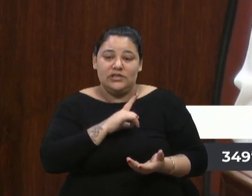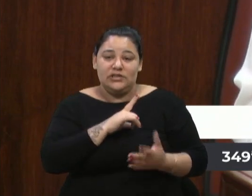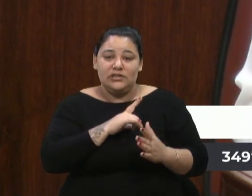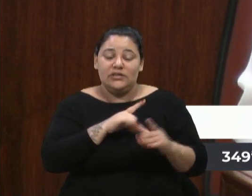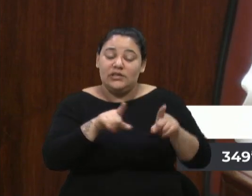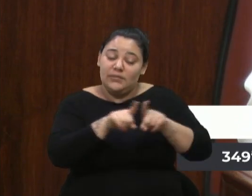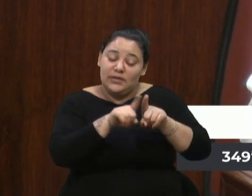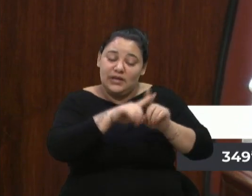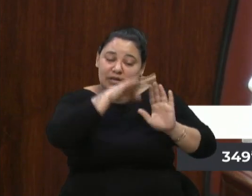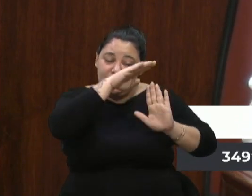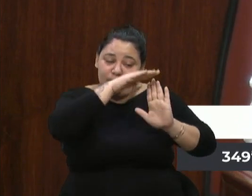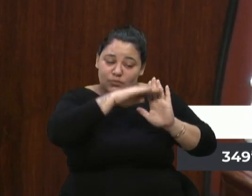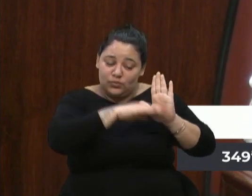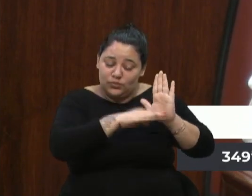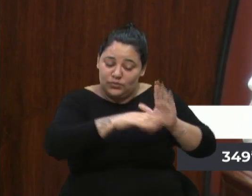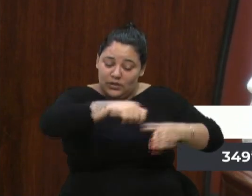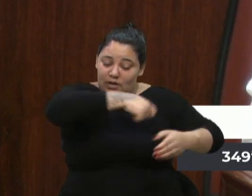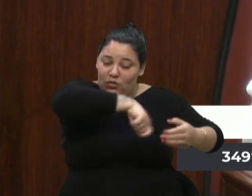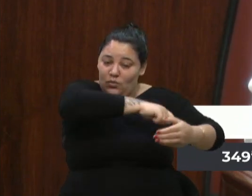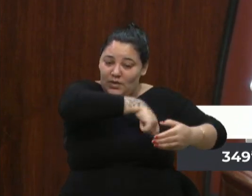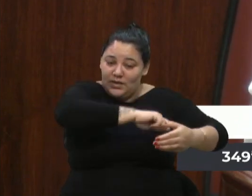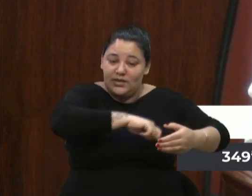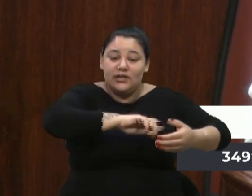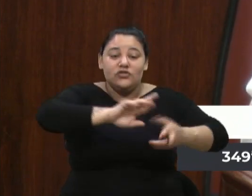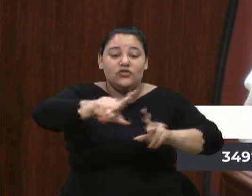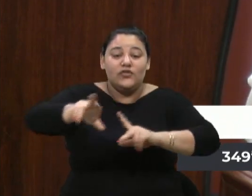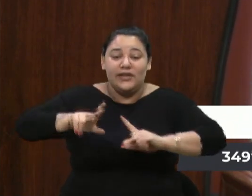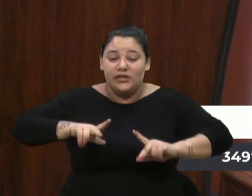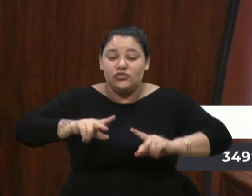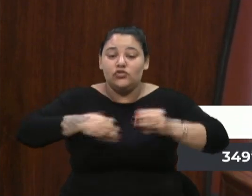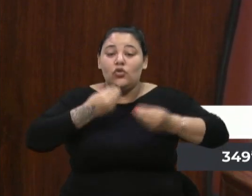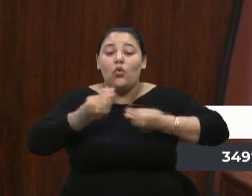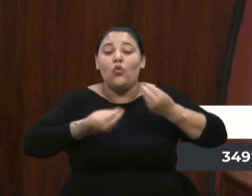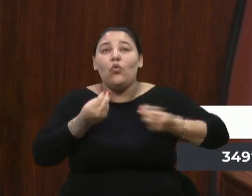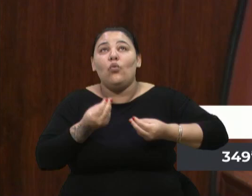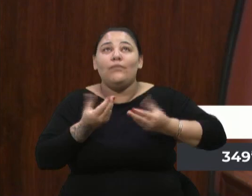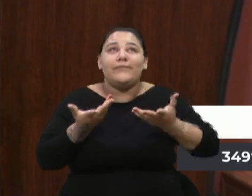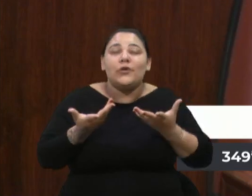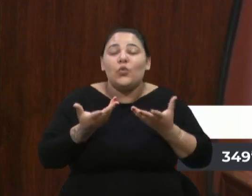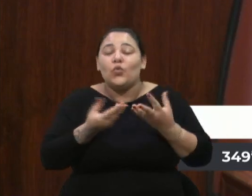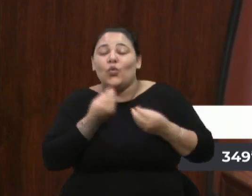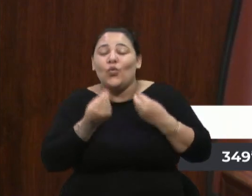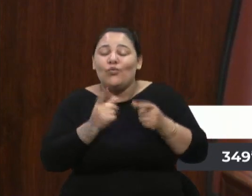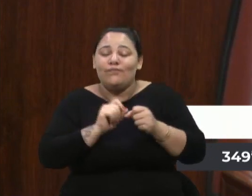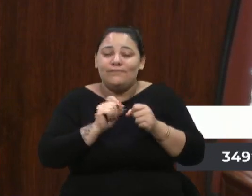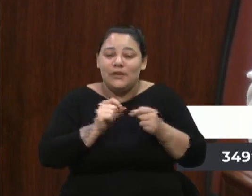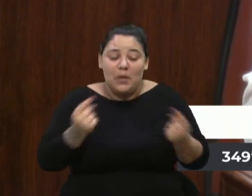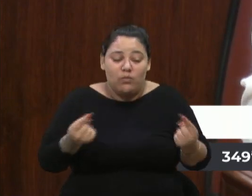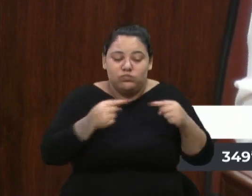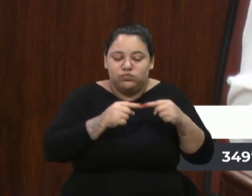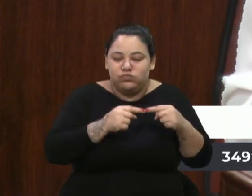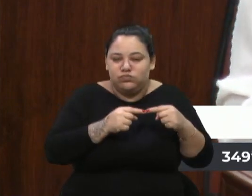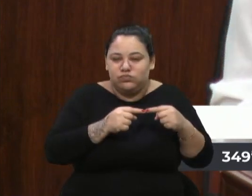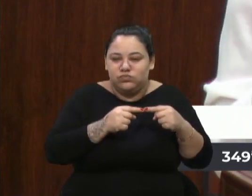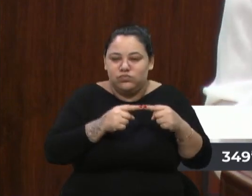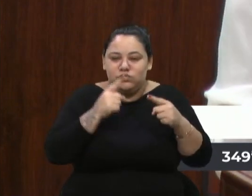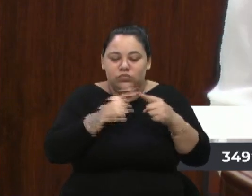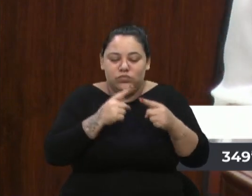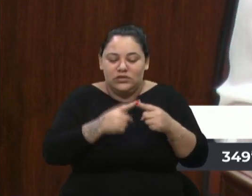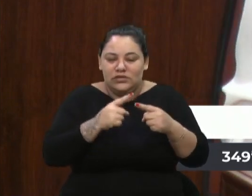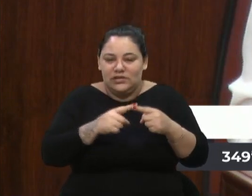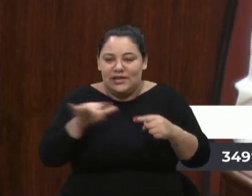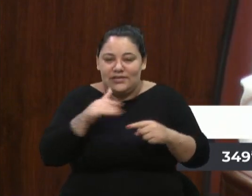cardápios diferenciados para as crianças, ou ver como fazer esse tipo de coisa, porque muitas vezes as crianças chegam, às vezes,